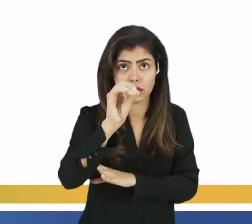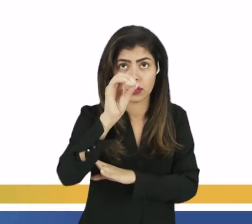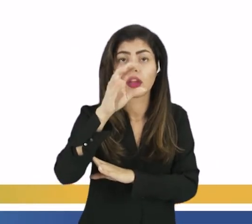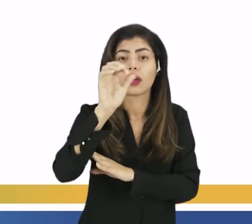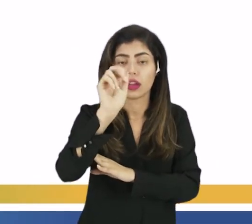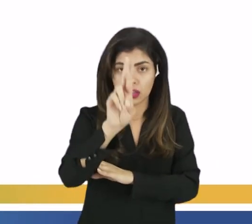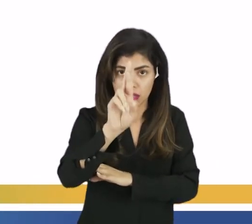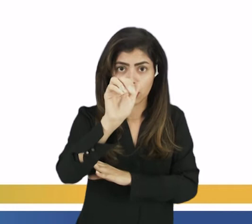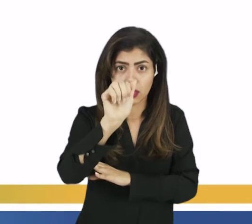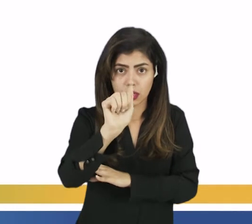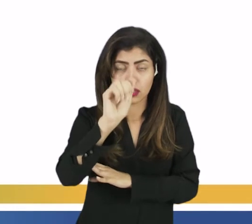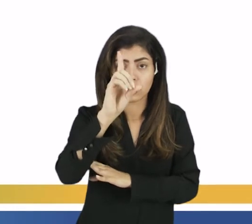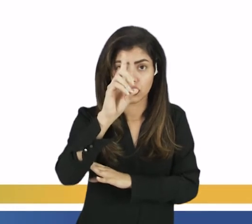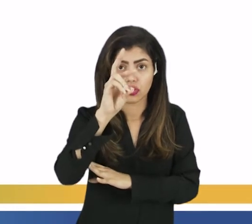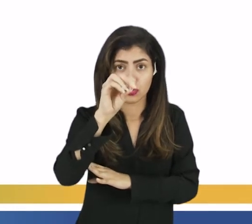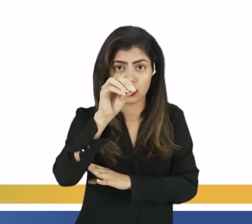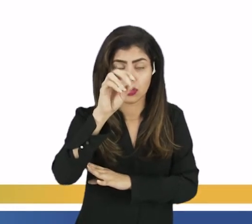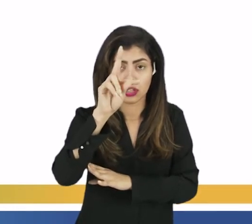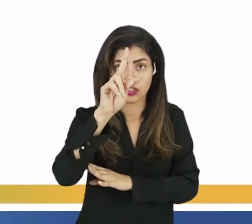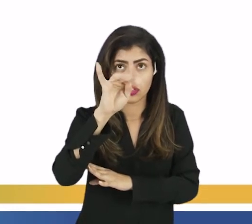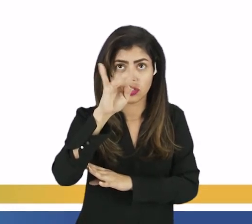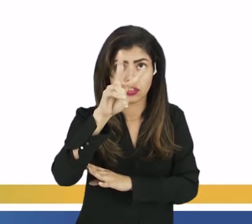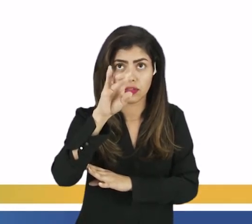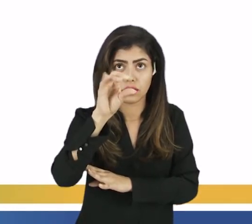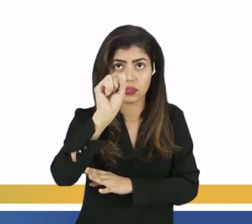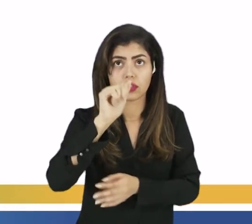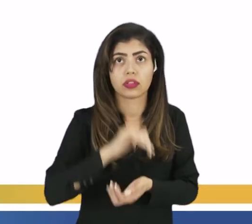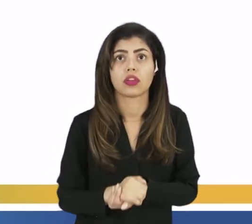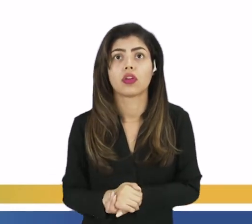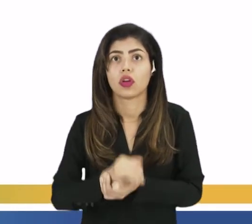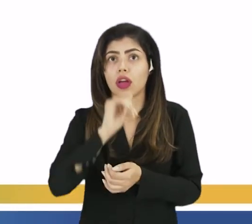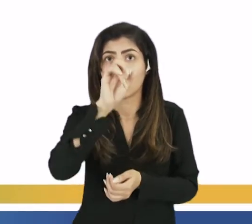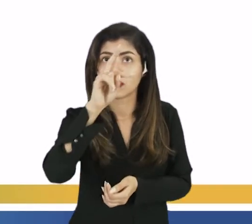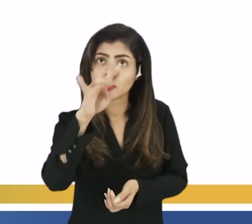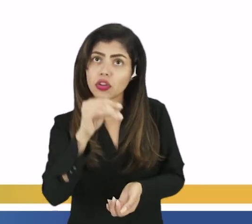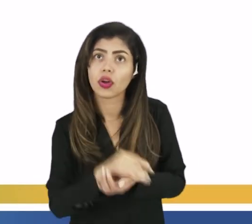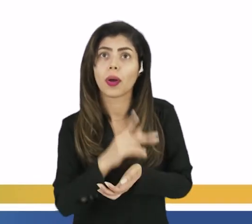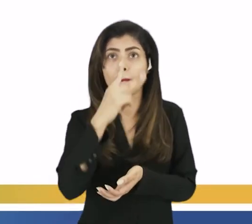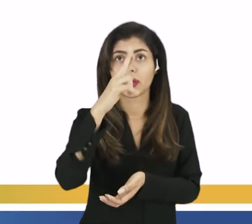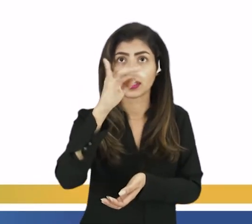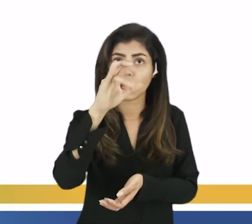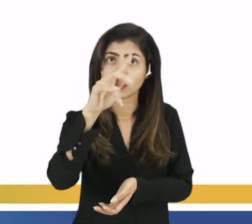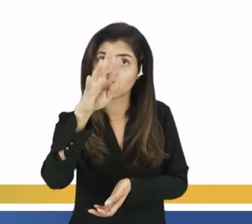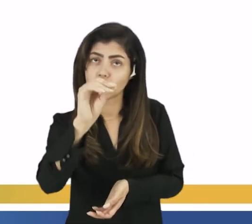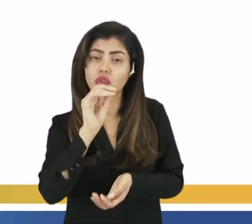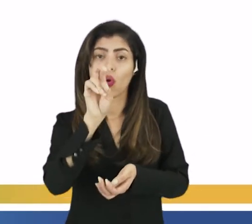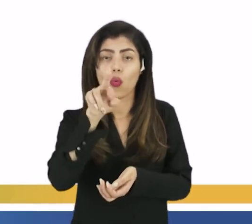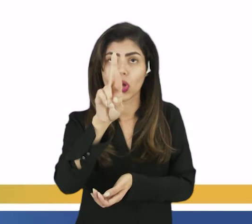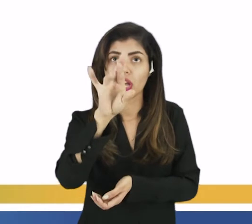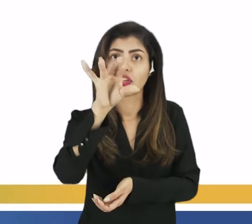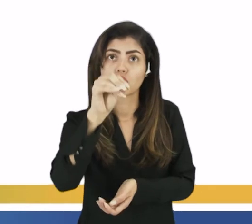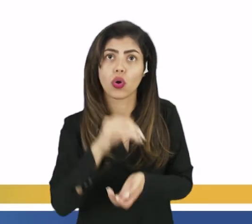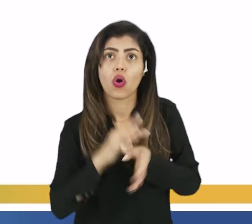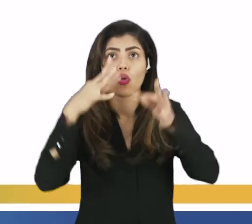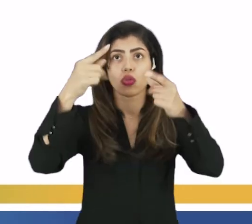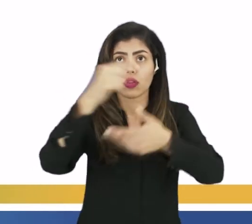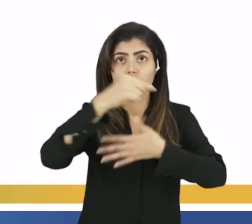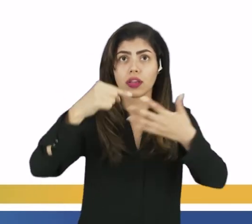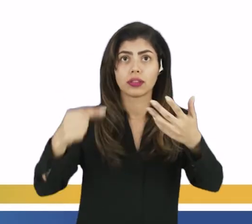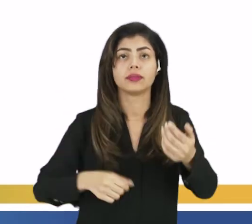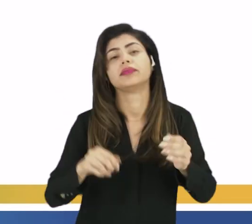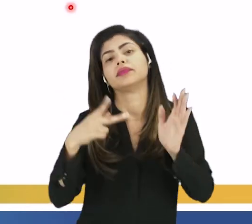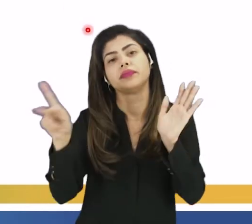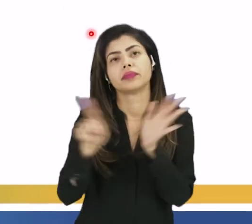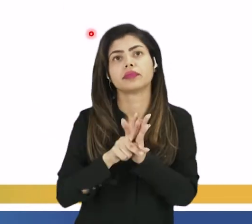radioativos e com exceção do actínio do tório protactinio e urânio todos